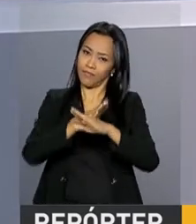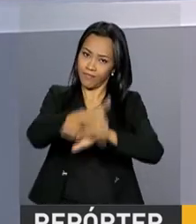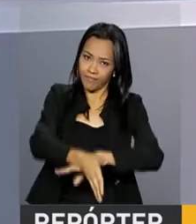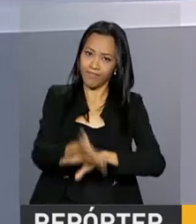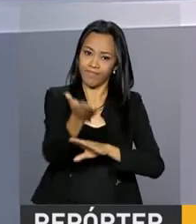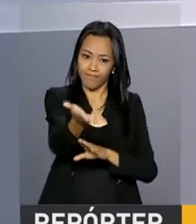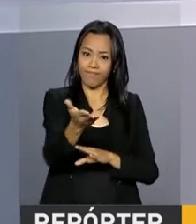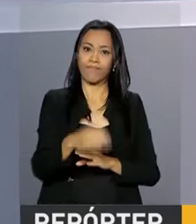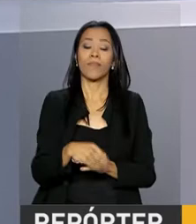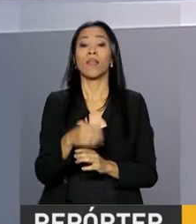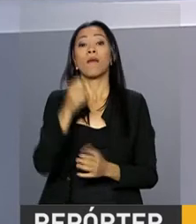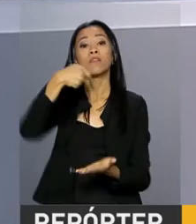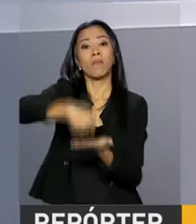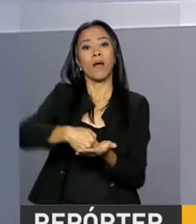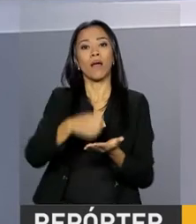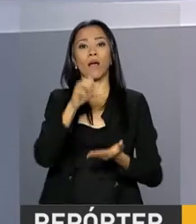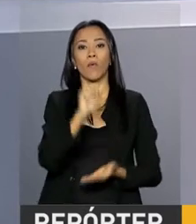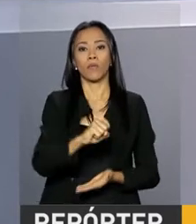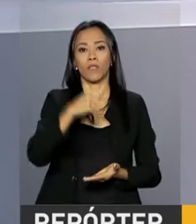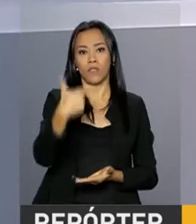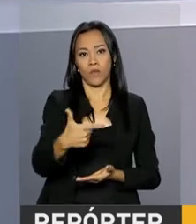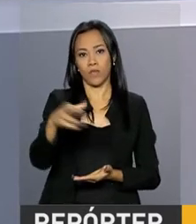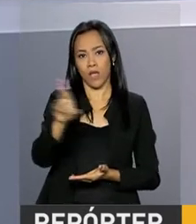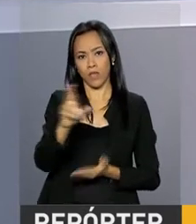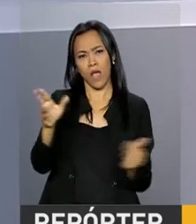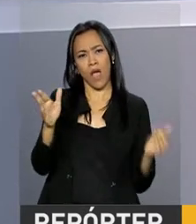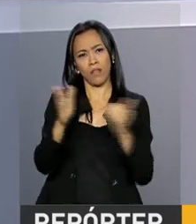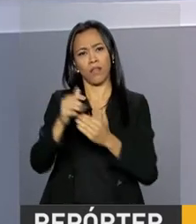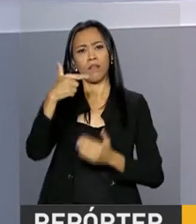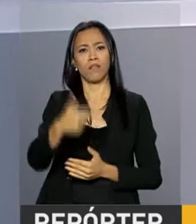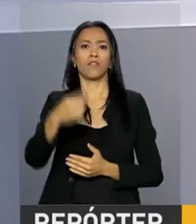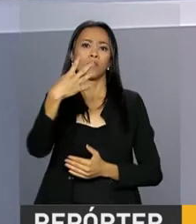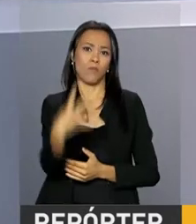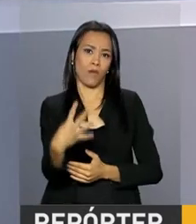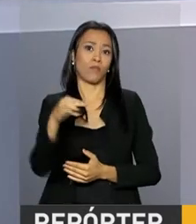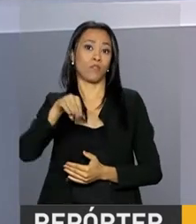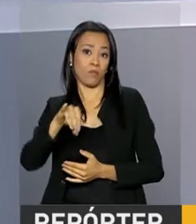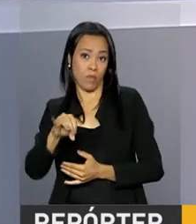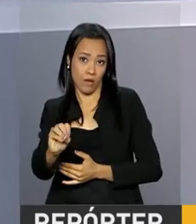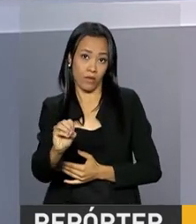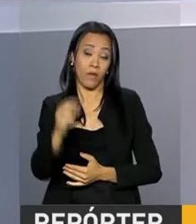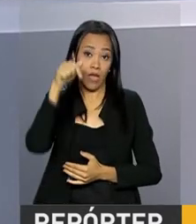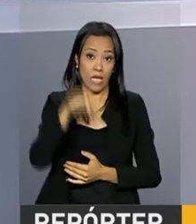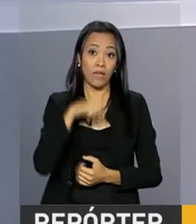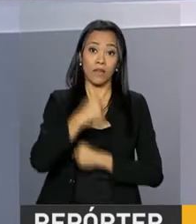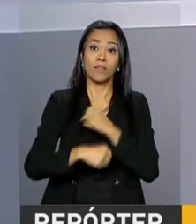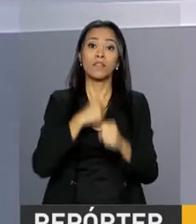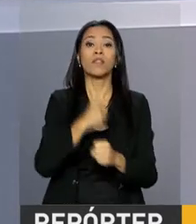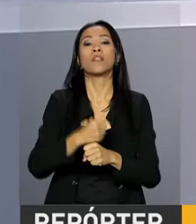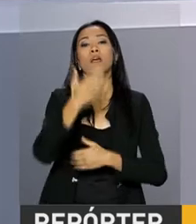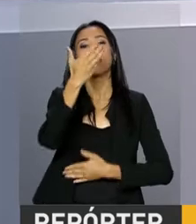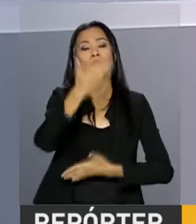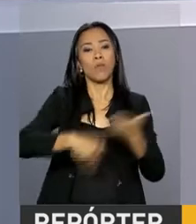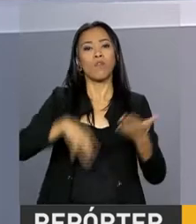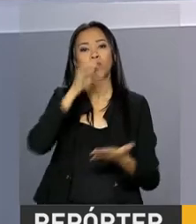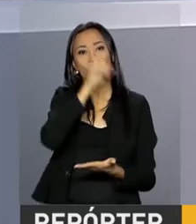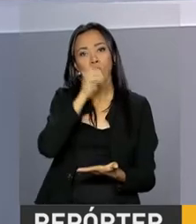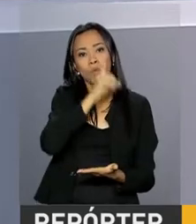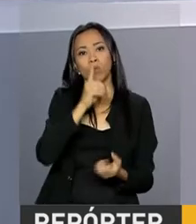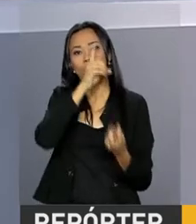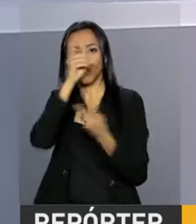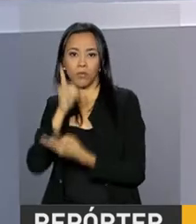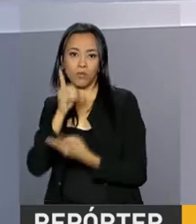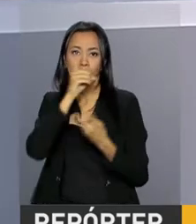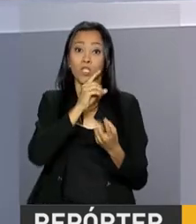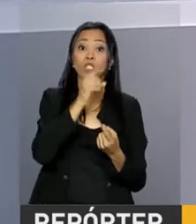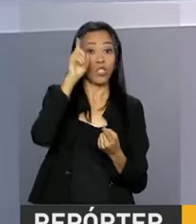A taxa de R$ 82 deve ser paga até 24 de maio. Neste ano, as provas vão ser realizadas em dois domingos